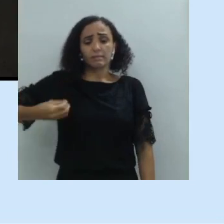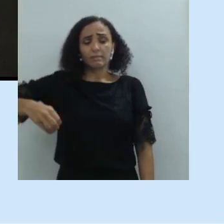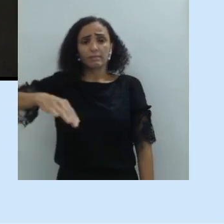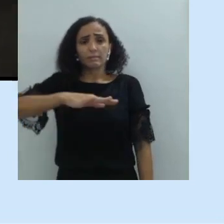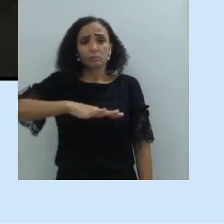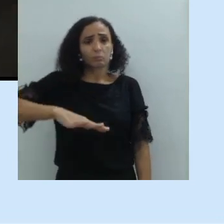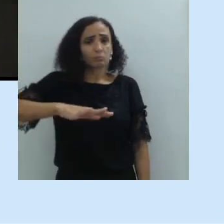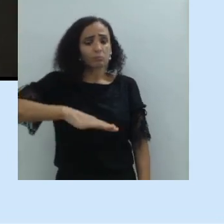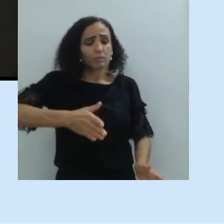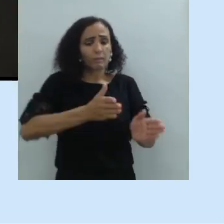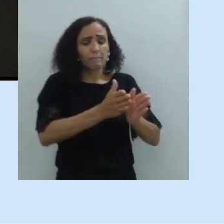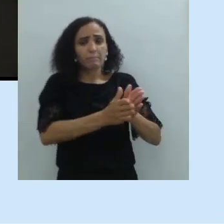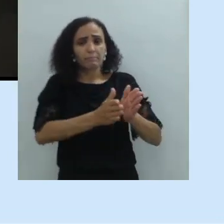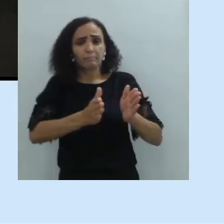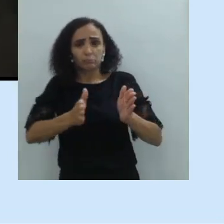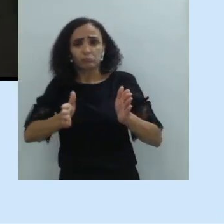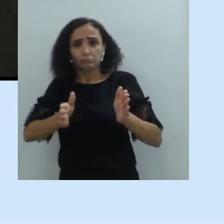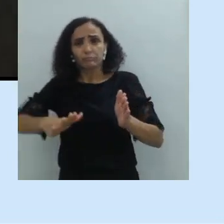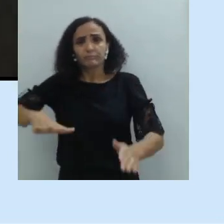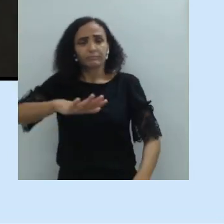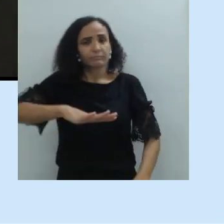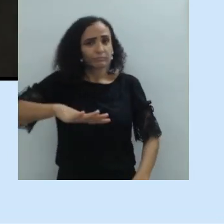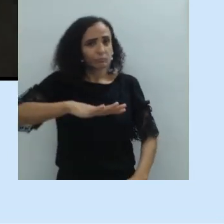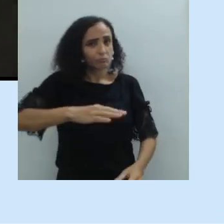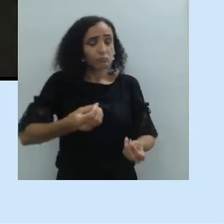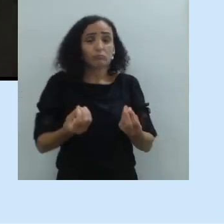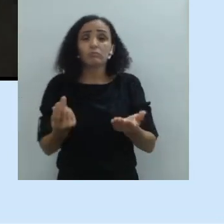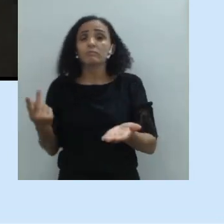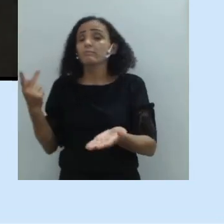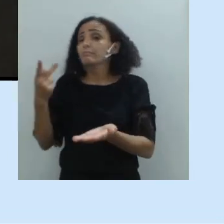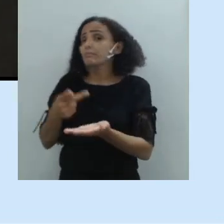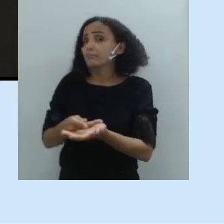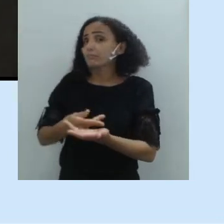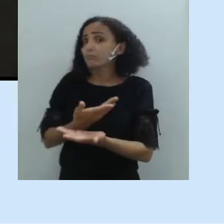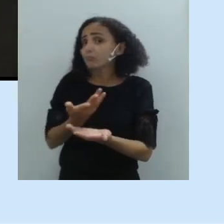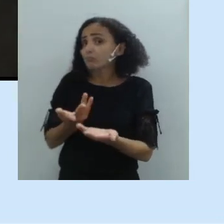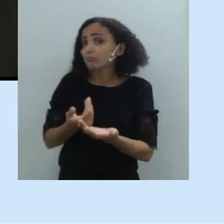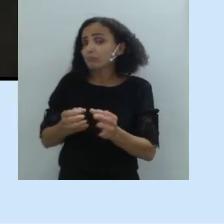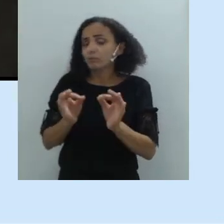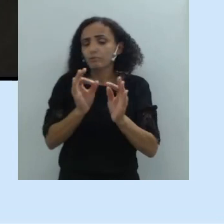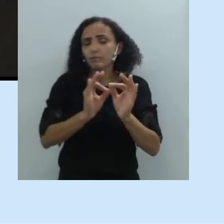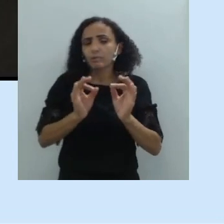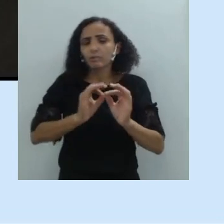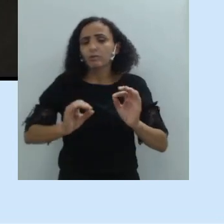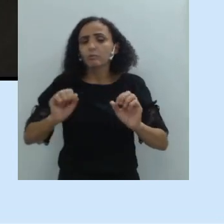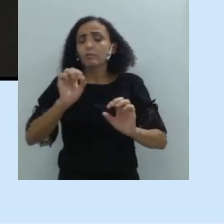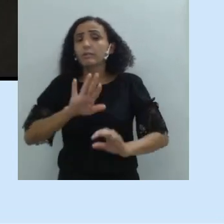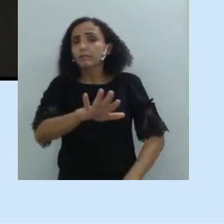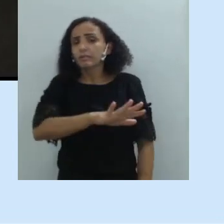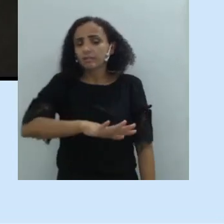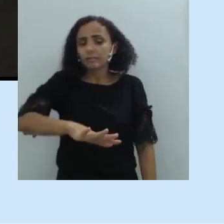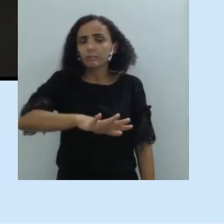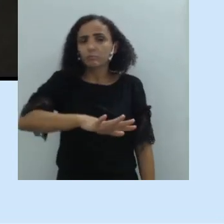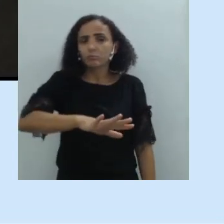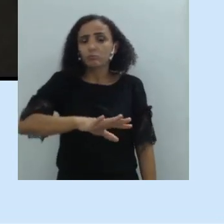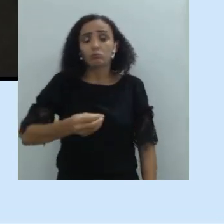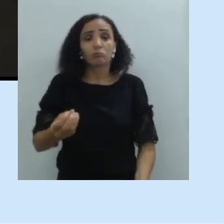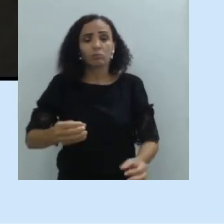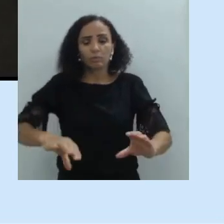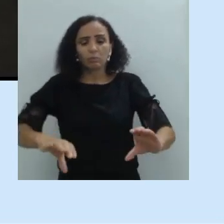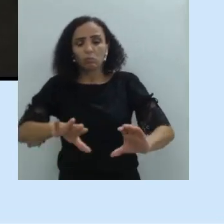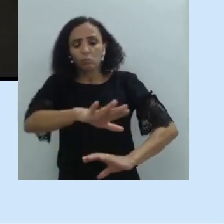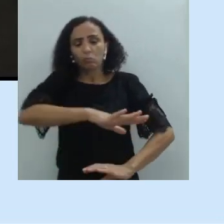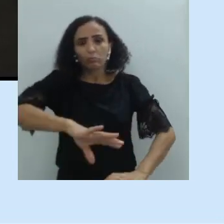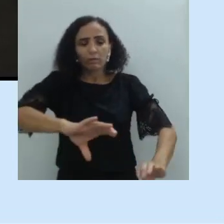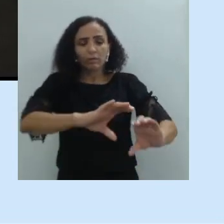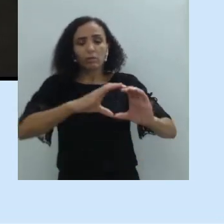Na diversidade dos seus animais. Consequentemente, eu vou passar para a comunidade. E na comunidade eu